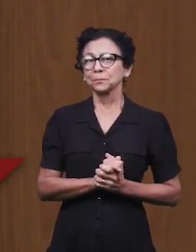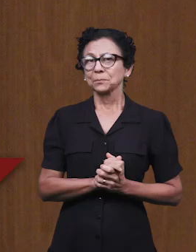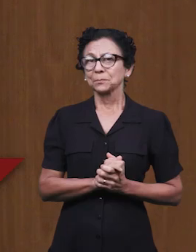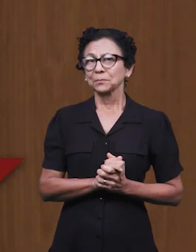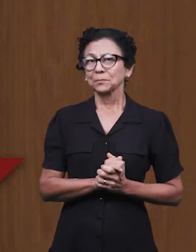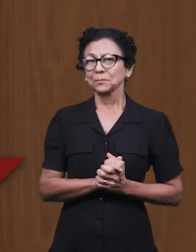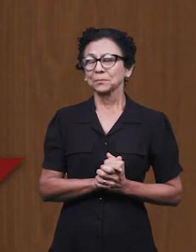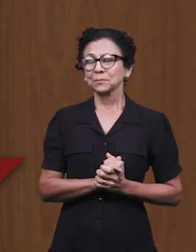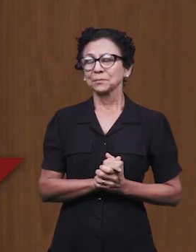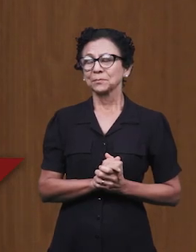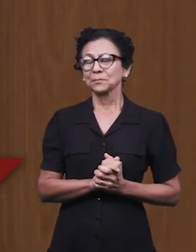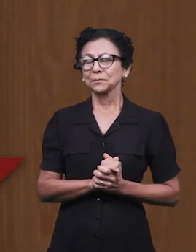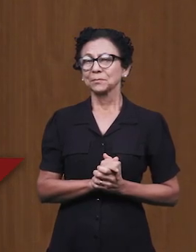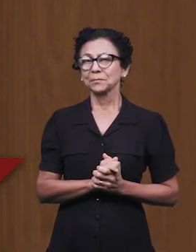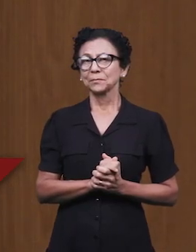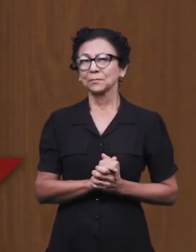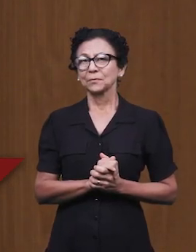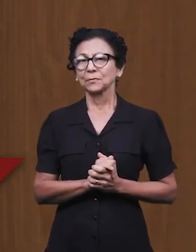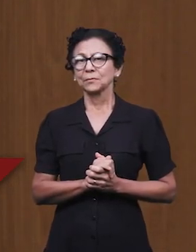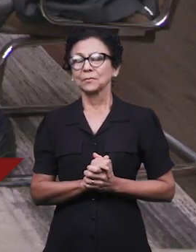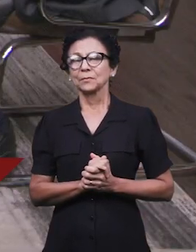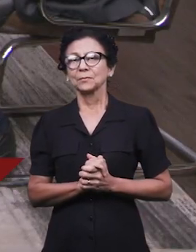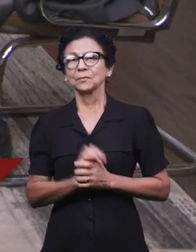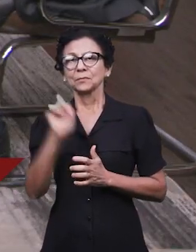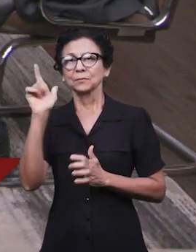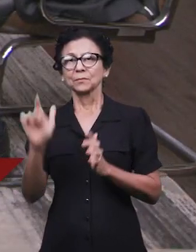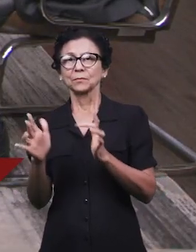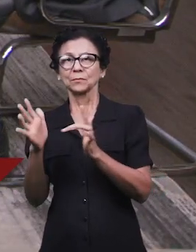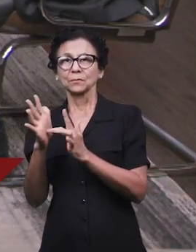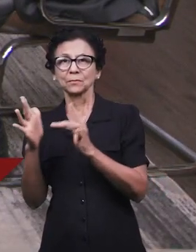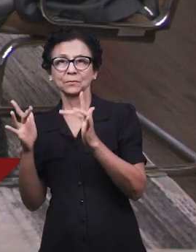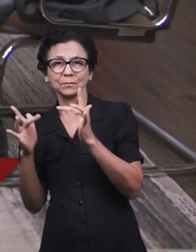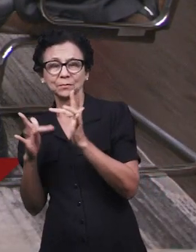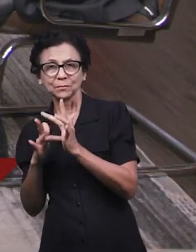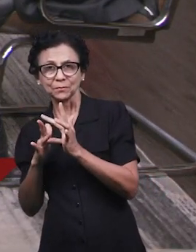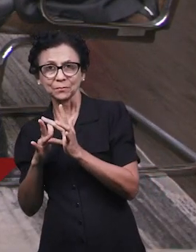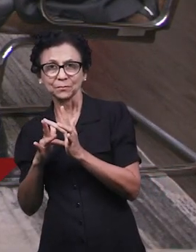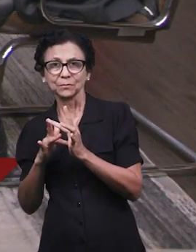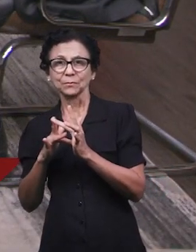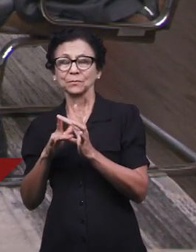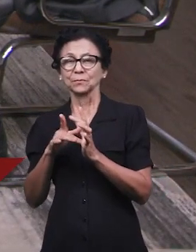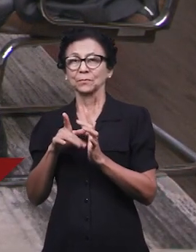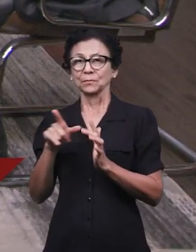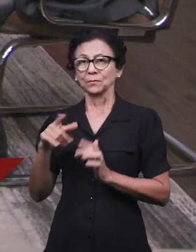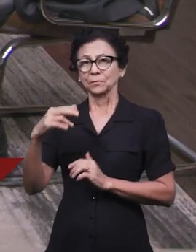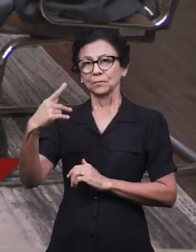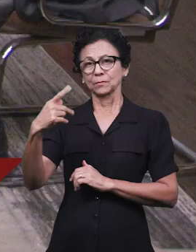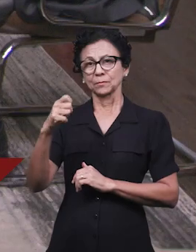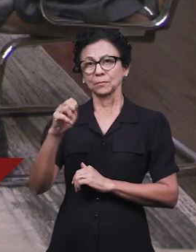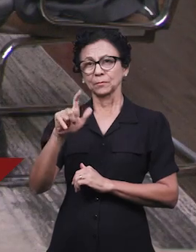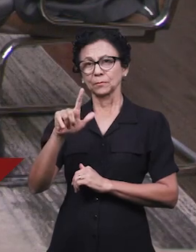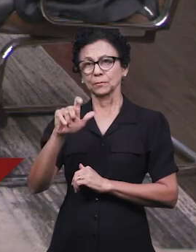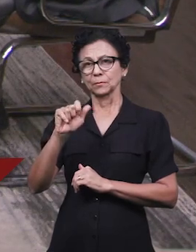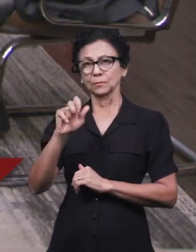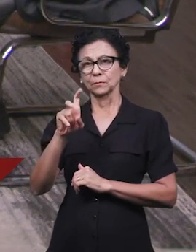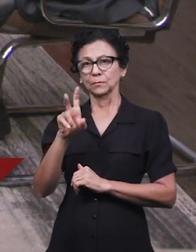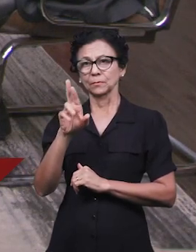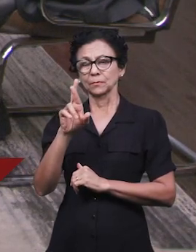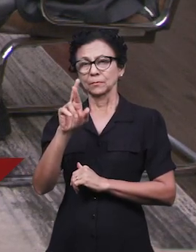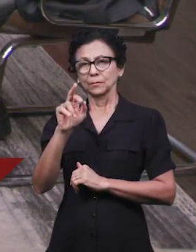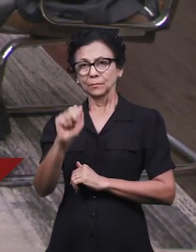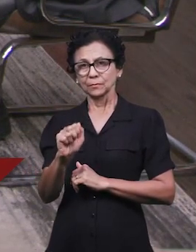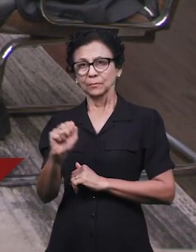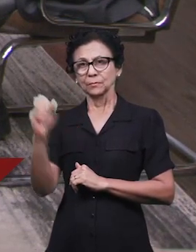a revelação de Deus. Então, ele é a palavra revelada porque